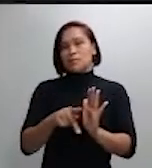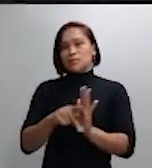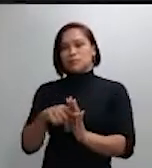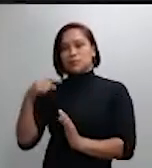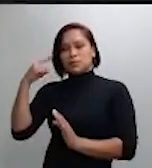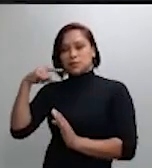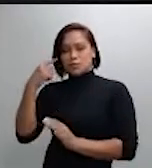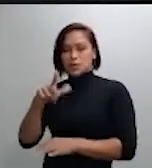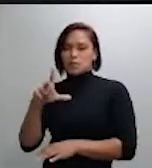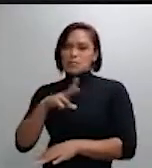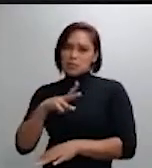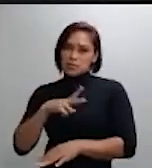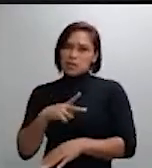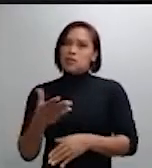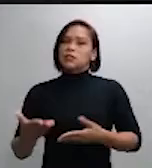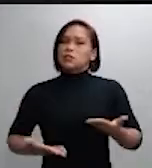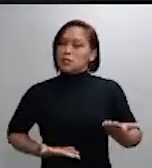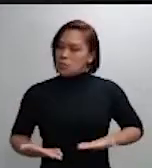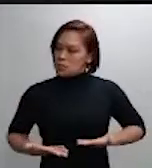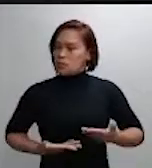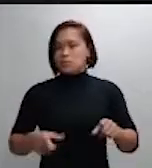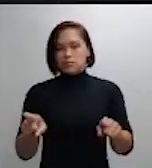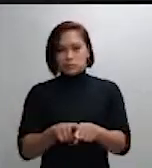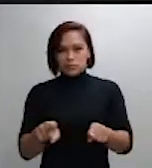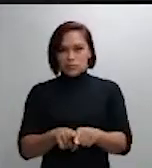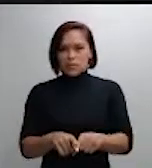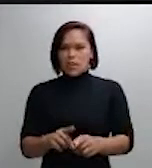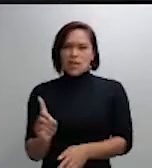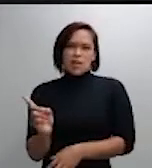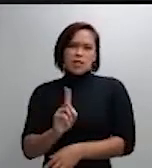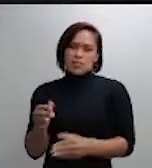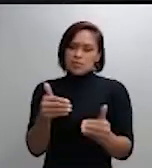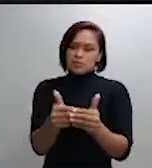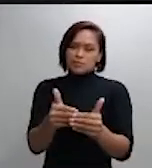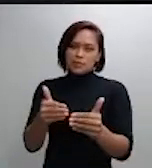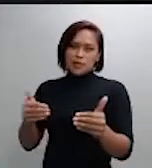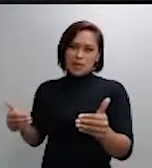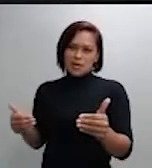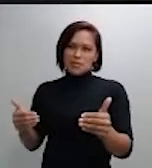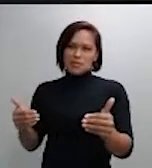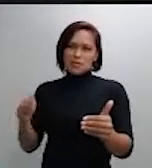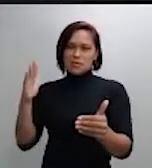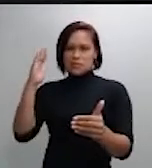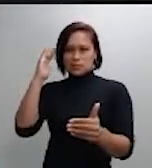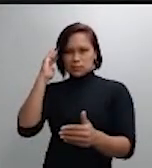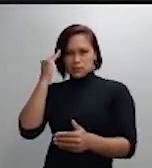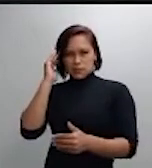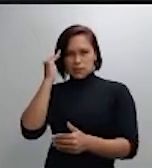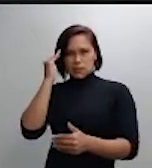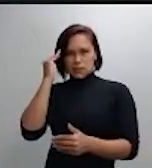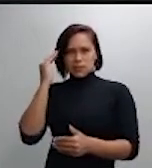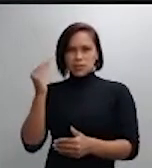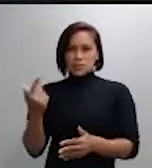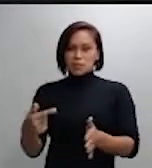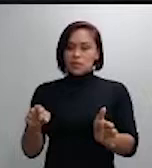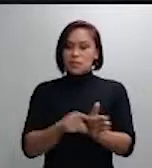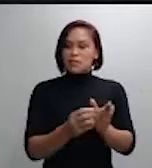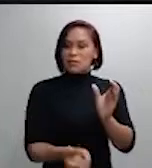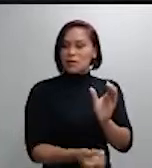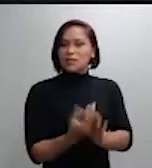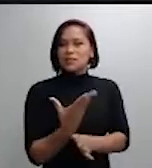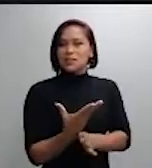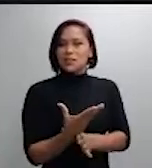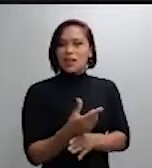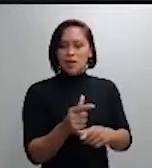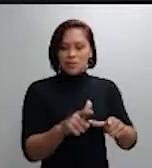privados e dos advogados públicos, e não para trazer uma interpretação que venha a criar um fosso